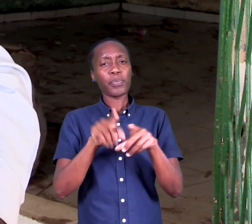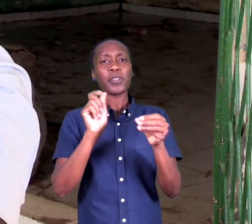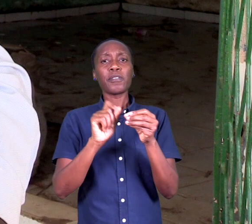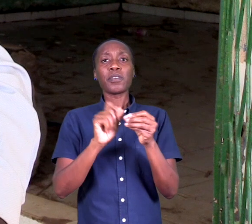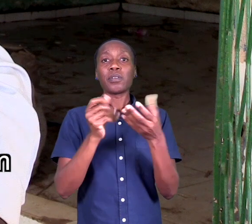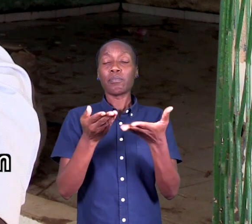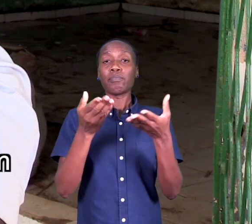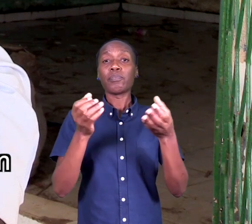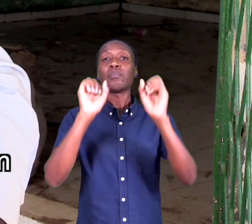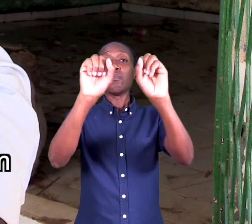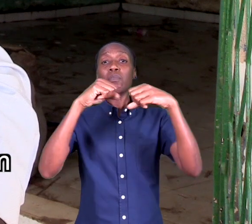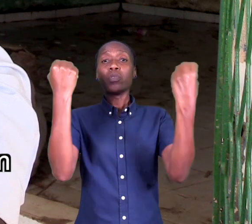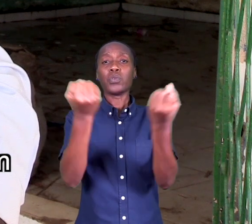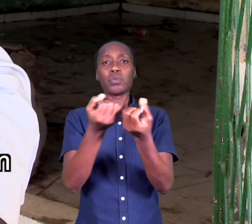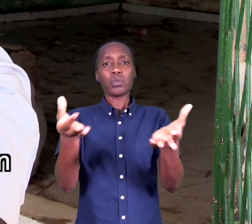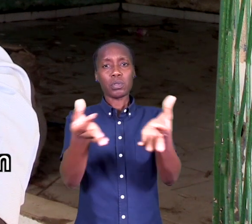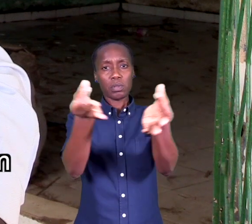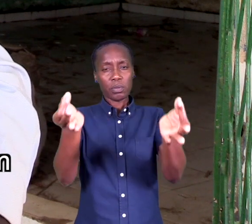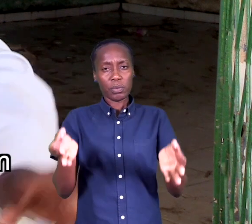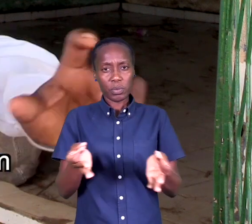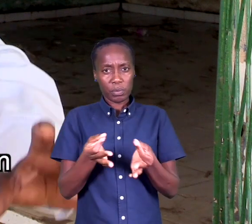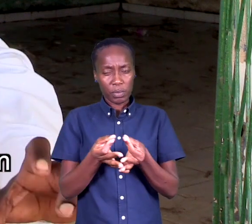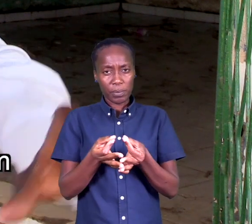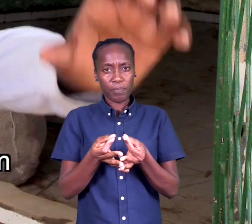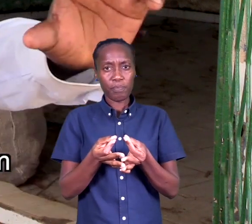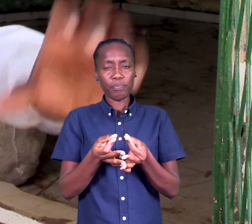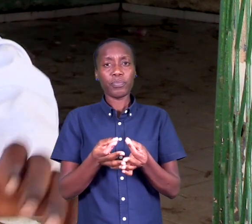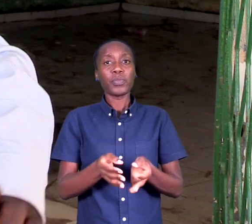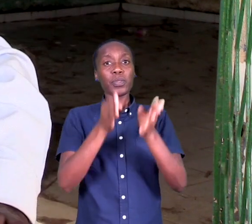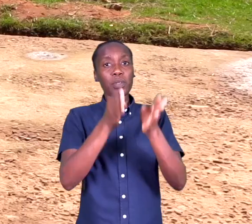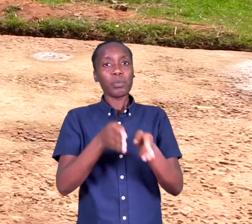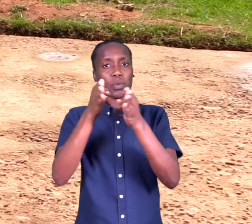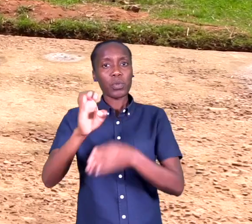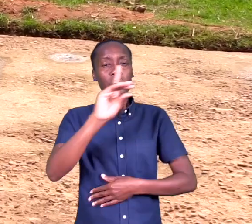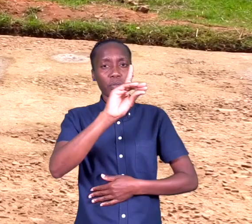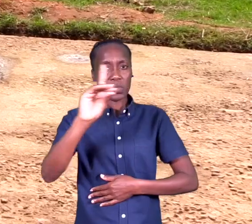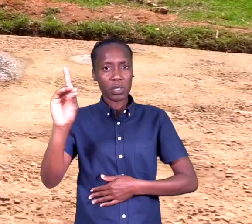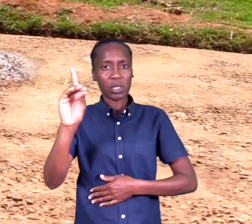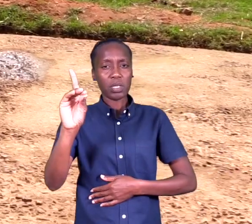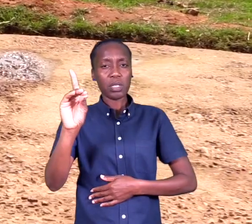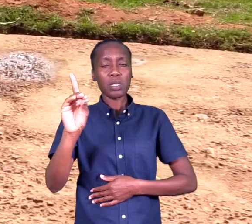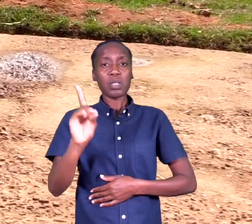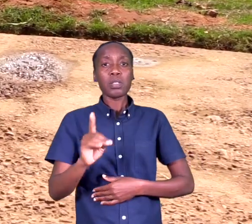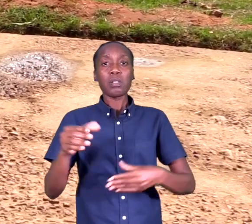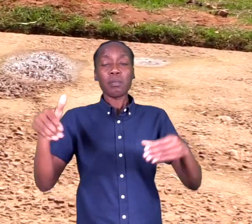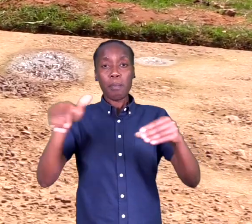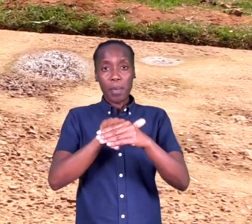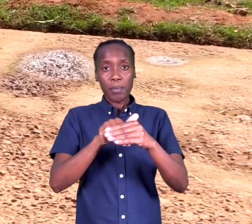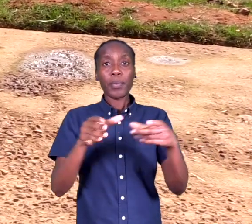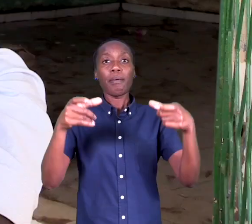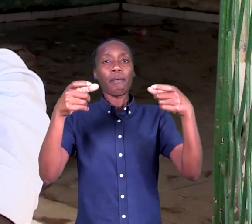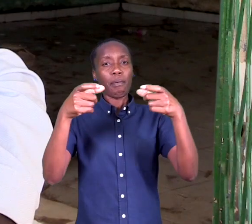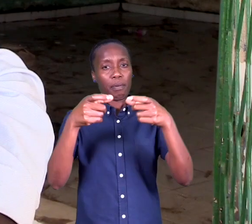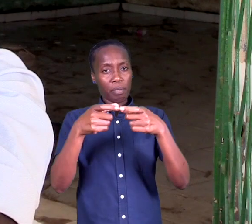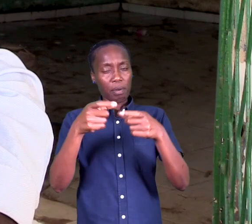nós temos dito. Nós aqui na associação temos um documento que diz que nós somos pessoas com deficiência, um cartão de